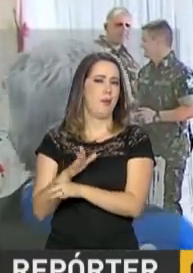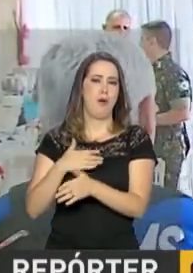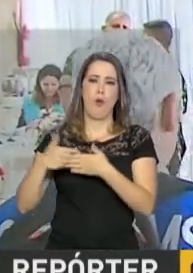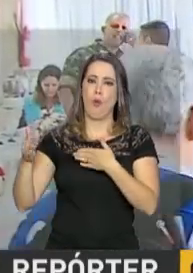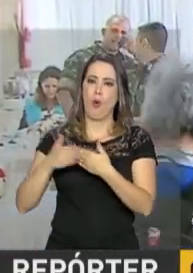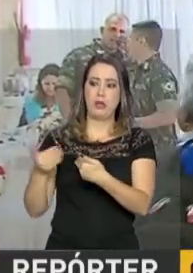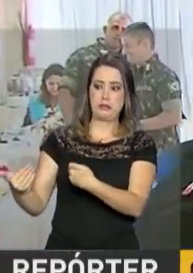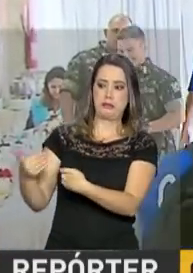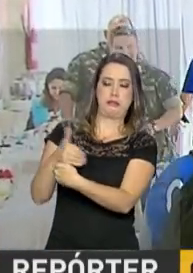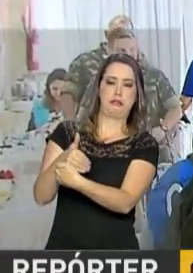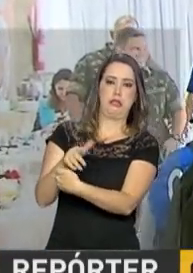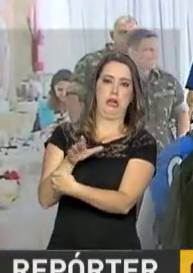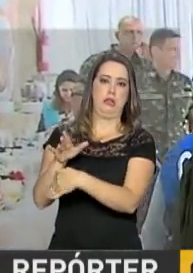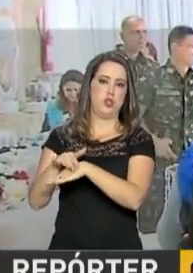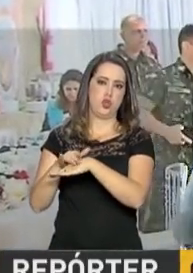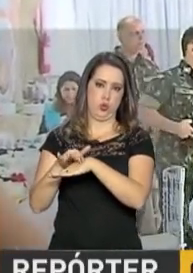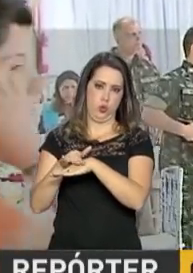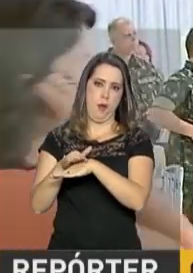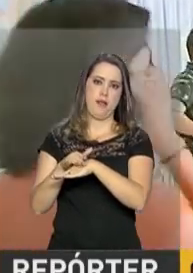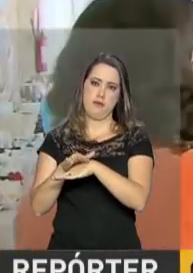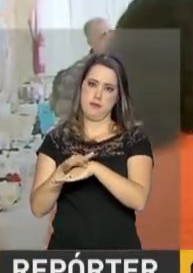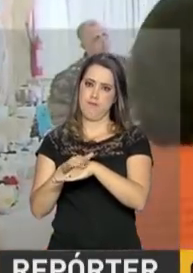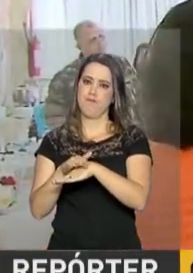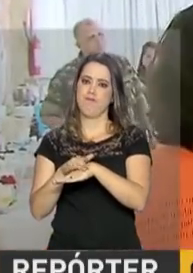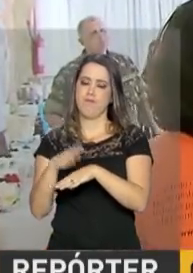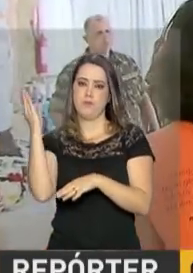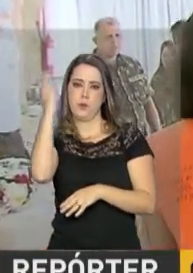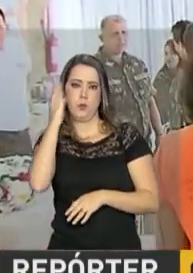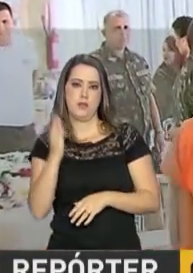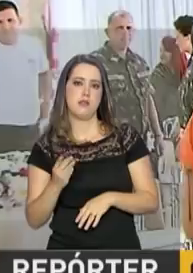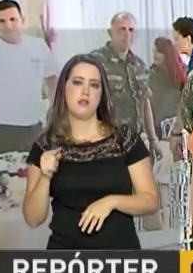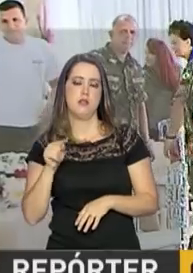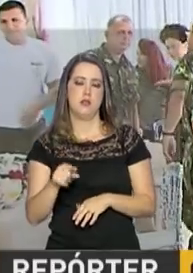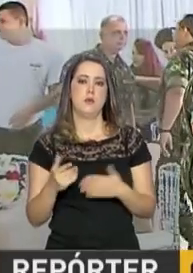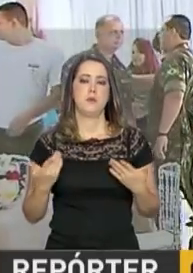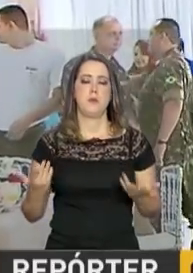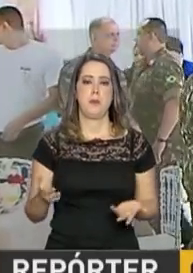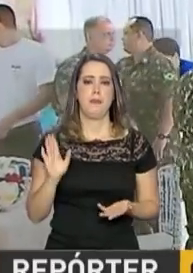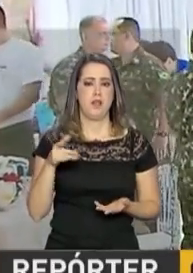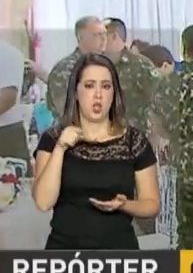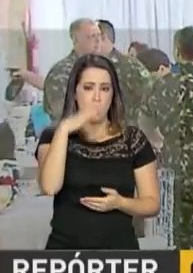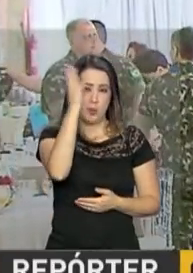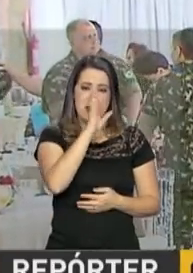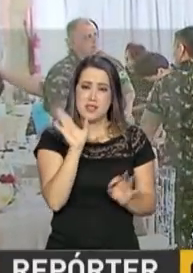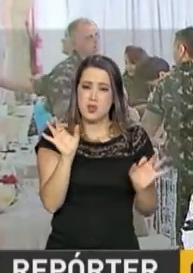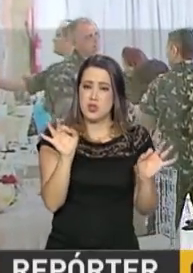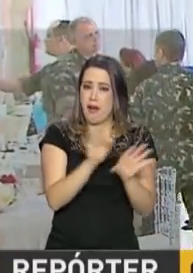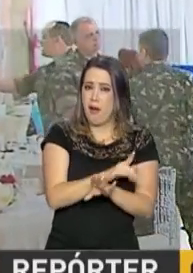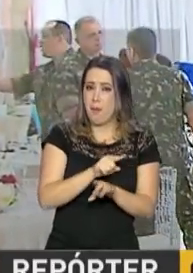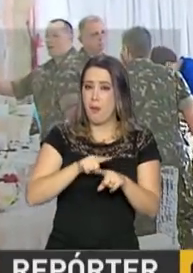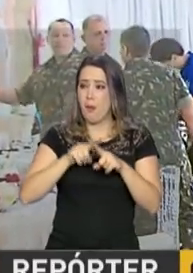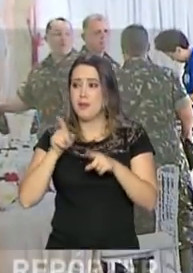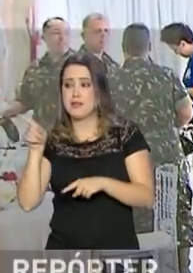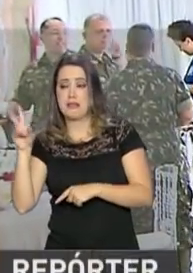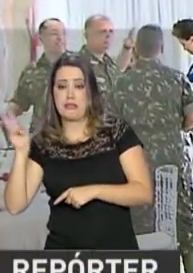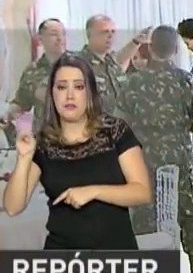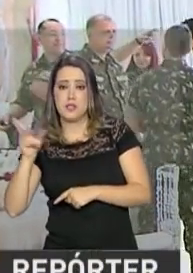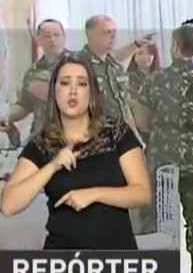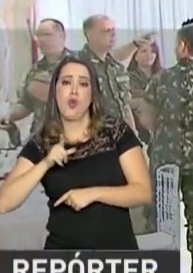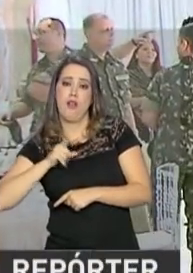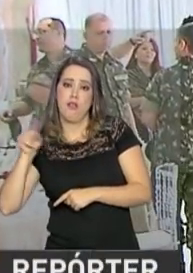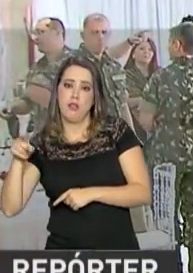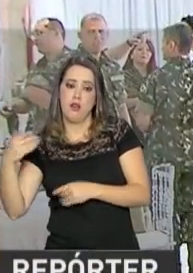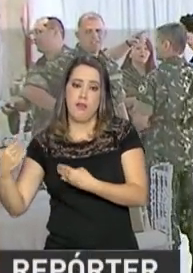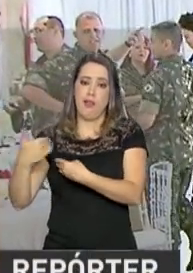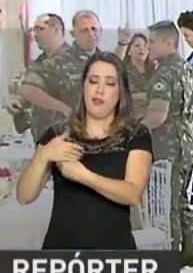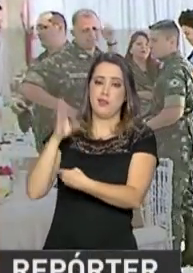iniciativa de ser retomada este tipo de doença que já estava eliminada no brasil os